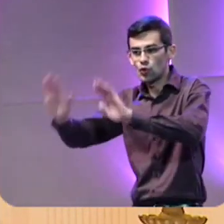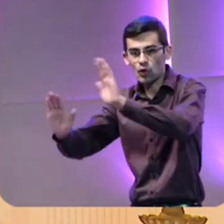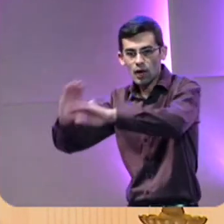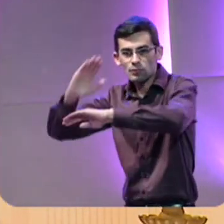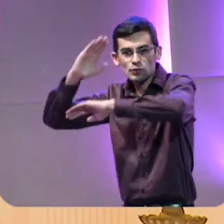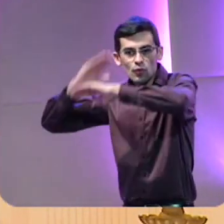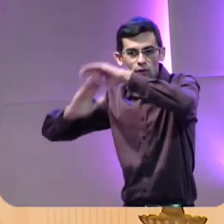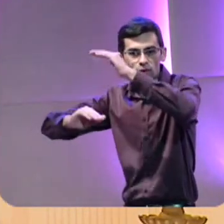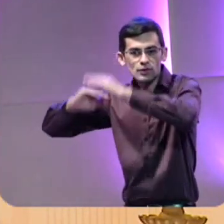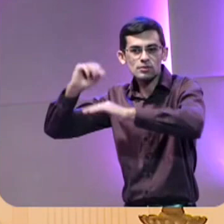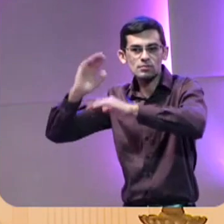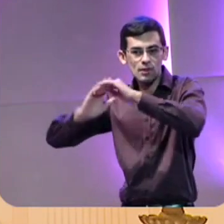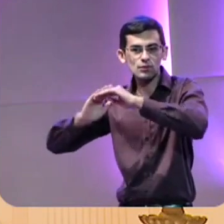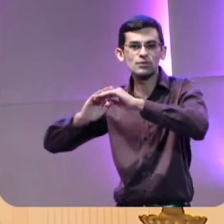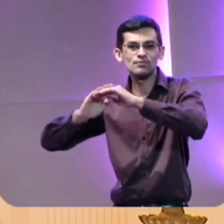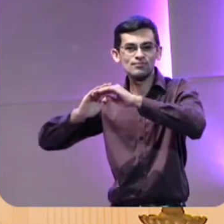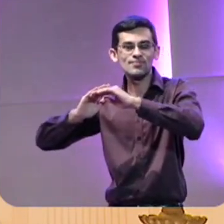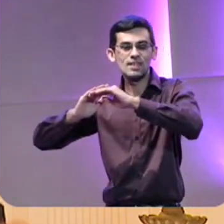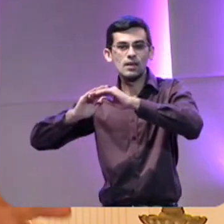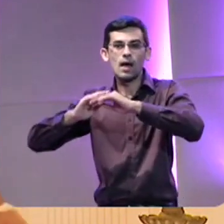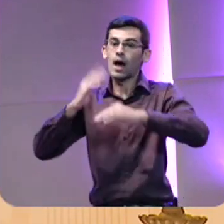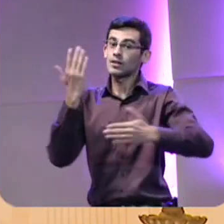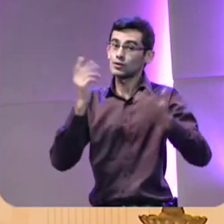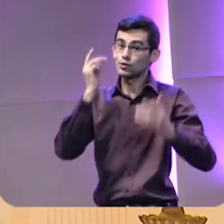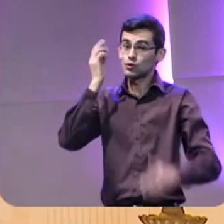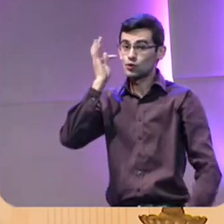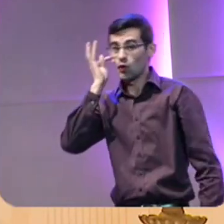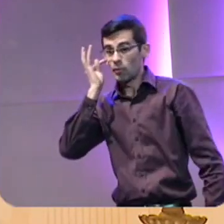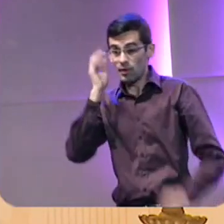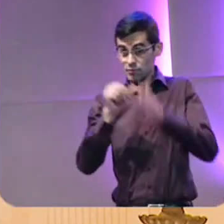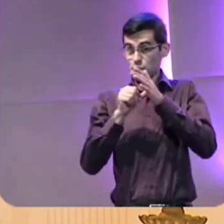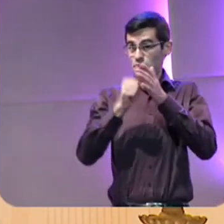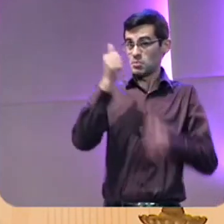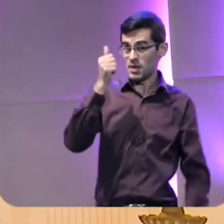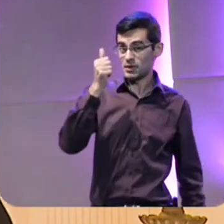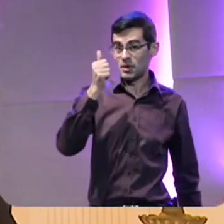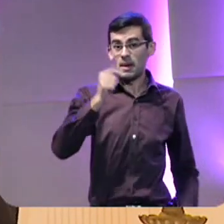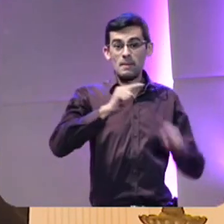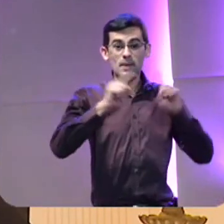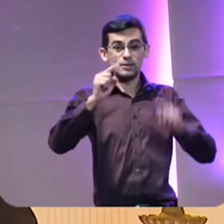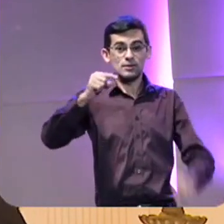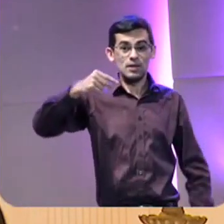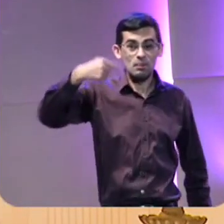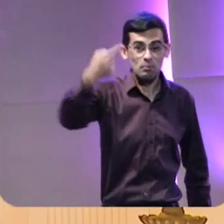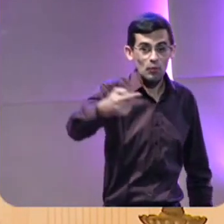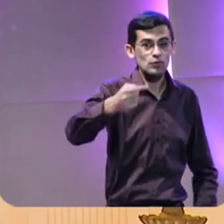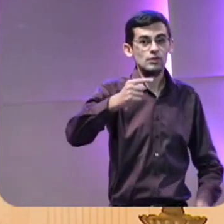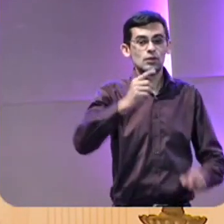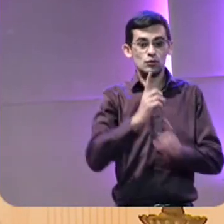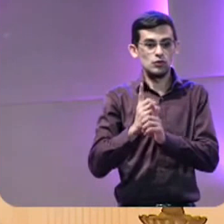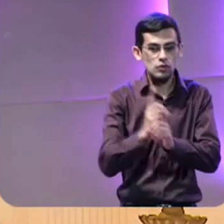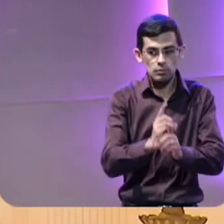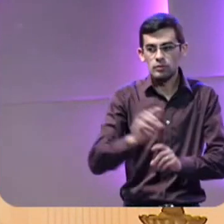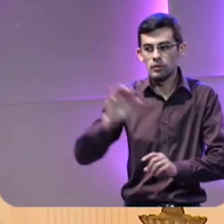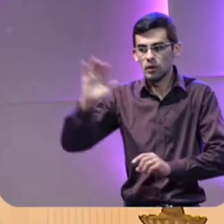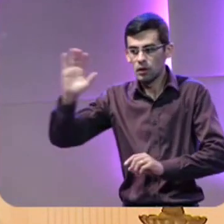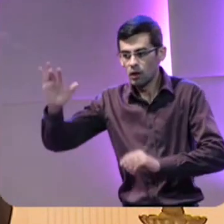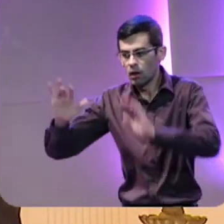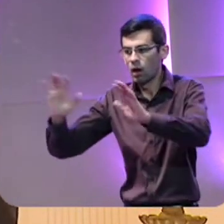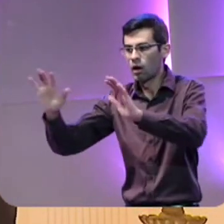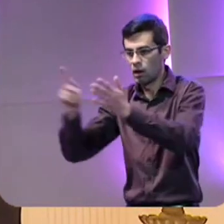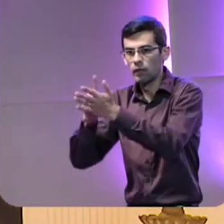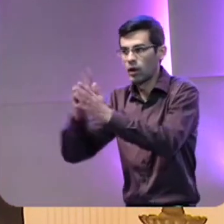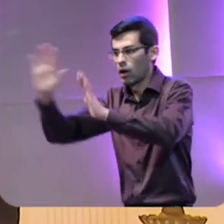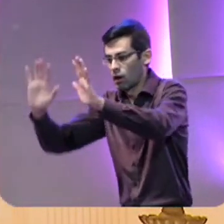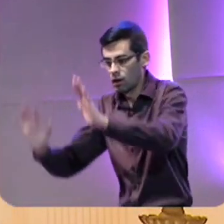com as nossas mãos. Talvez Tomé tenha sido o primeiro, não é? Mas depois cada discípulo foi lá passar a mão em